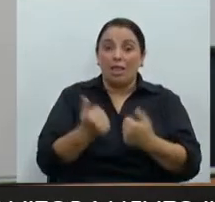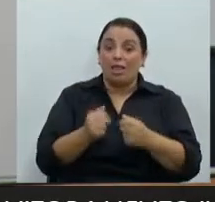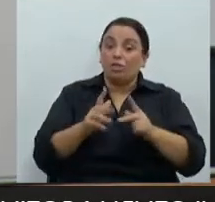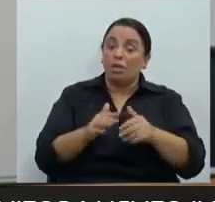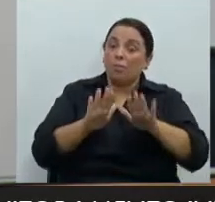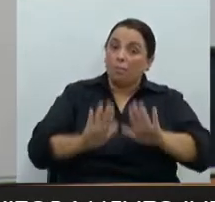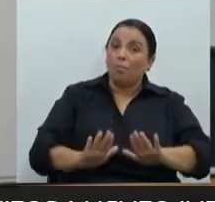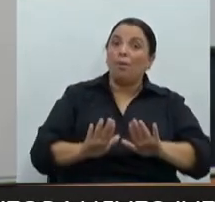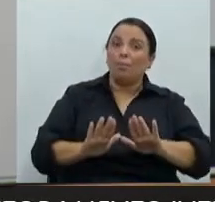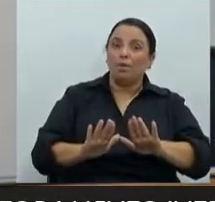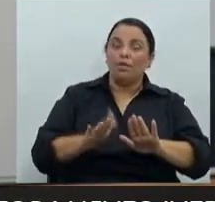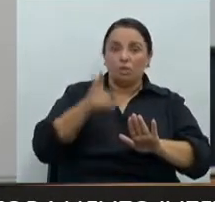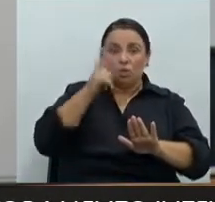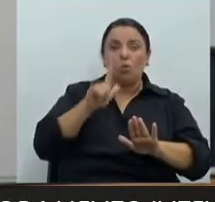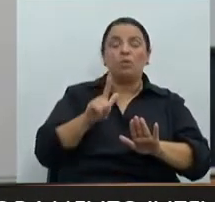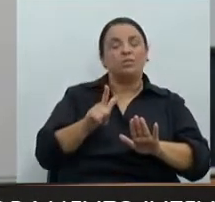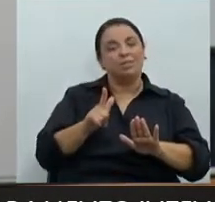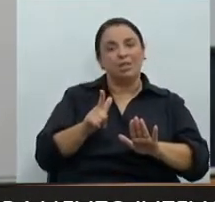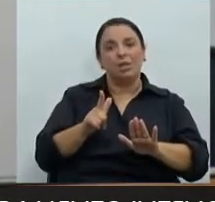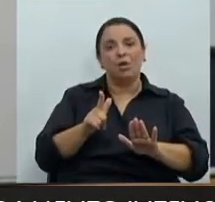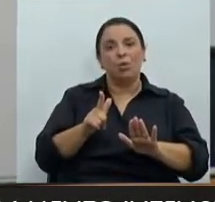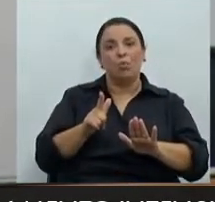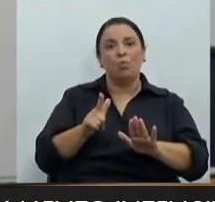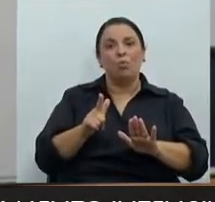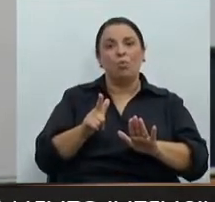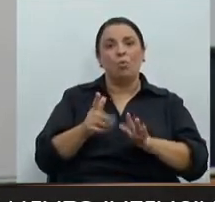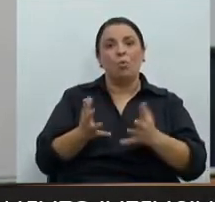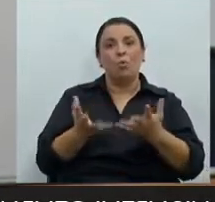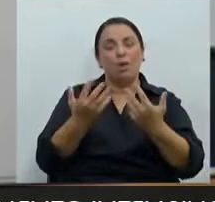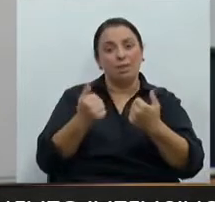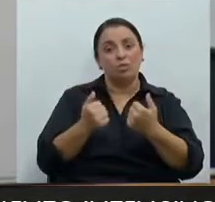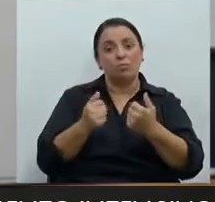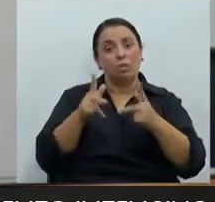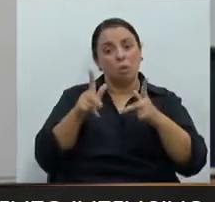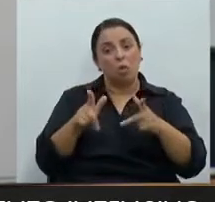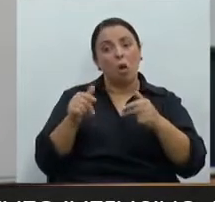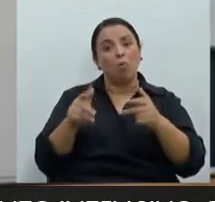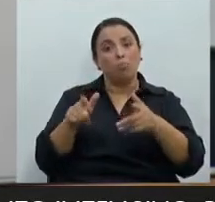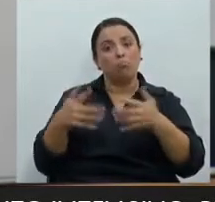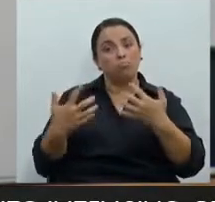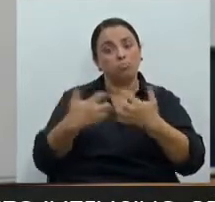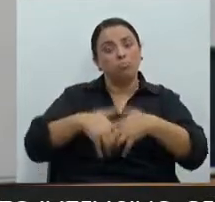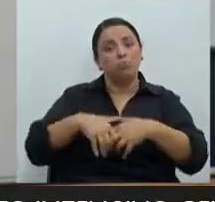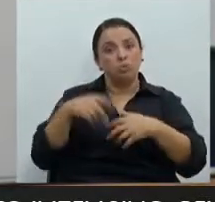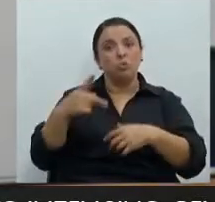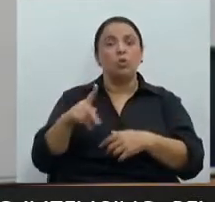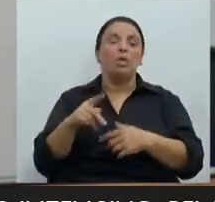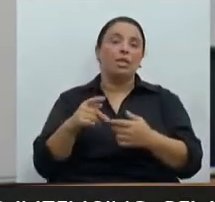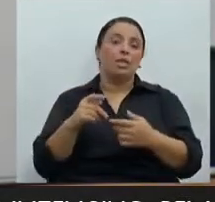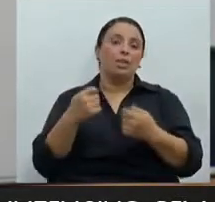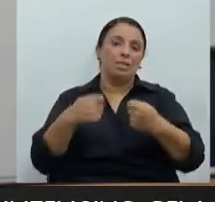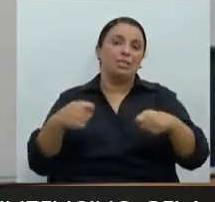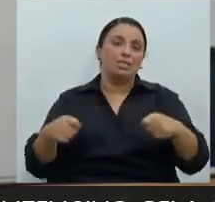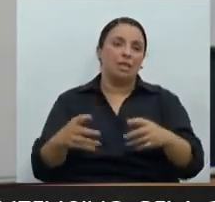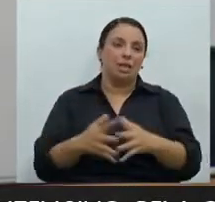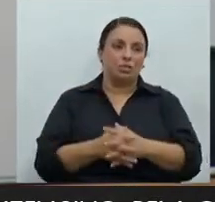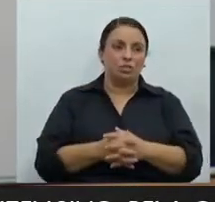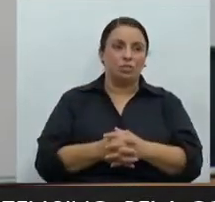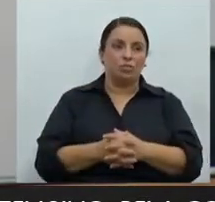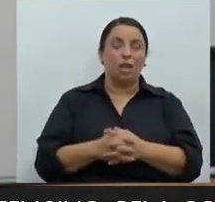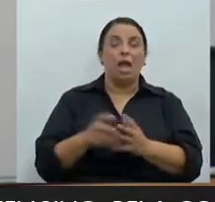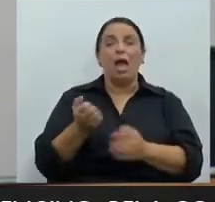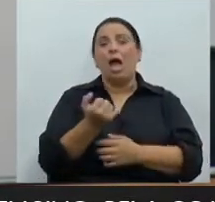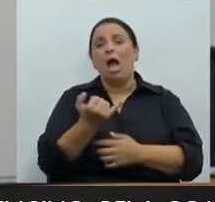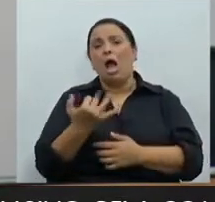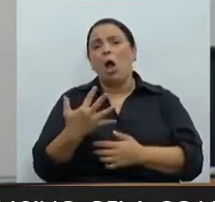ser. E aí, alguns pontos que foram colocados aqui são pontos já de discussões